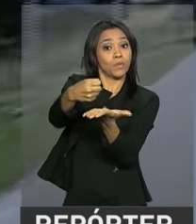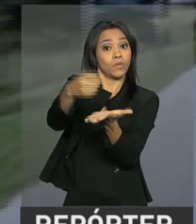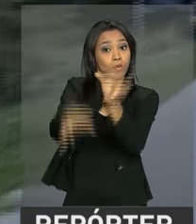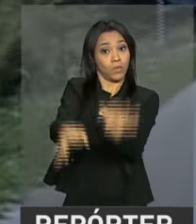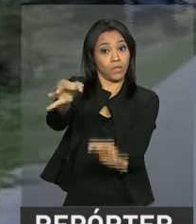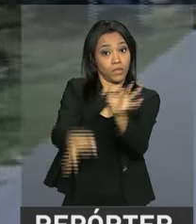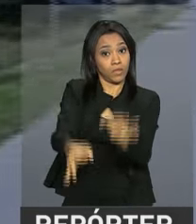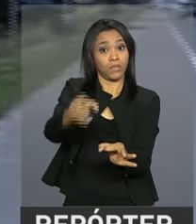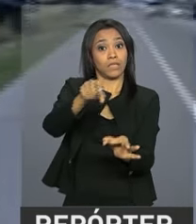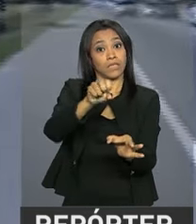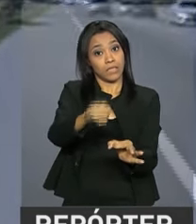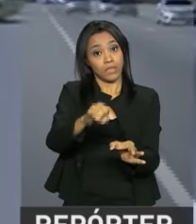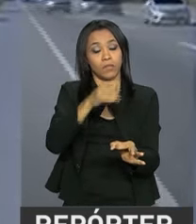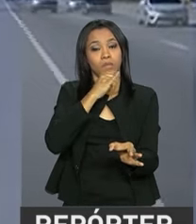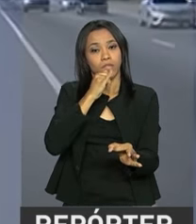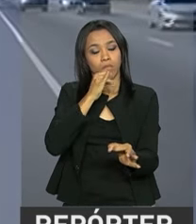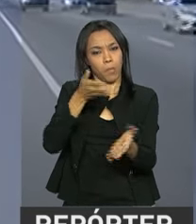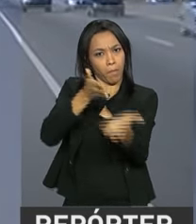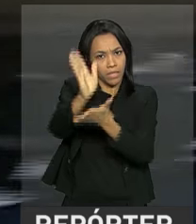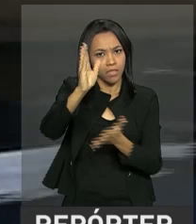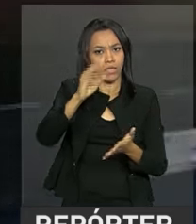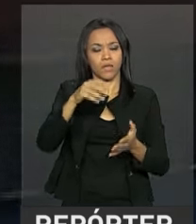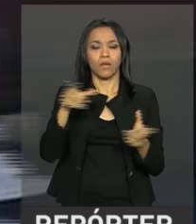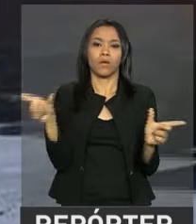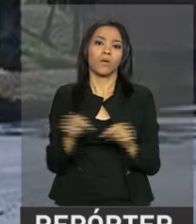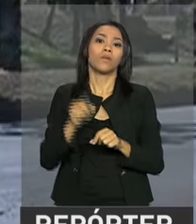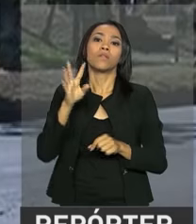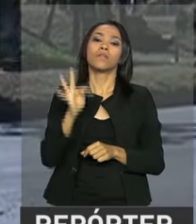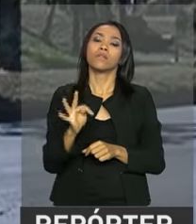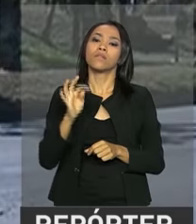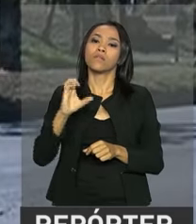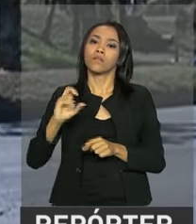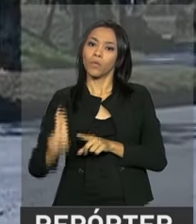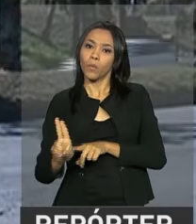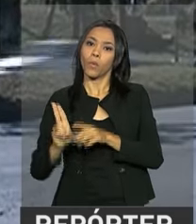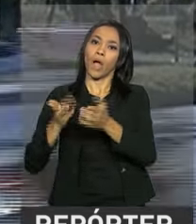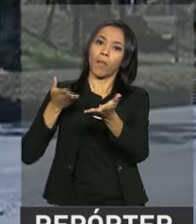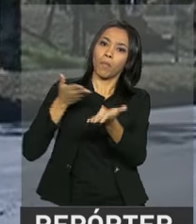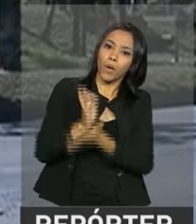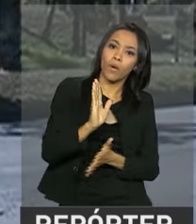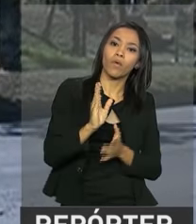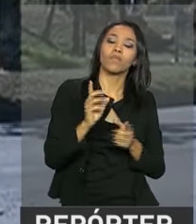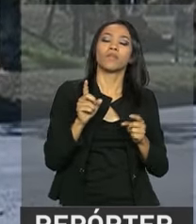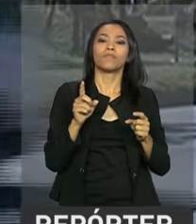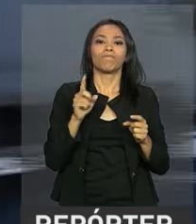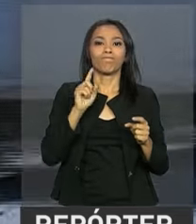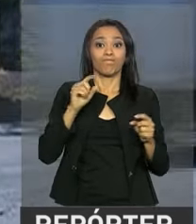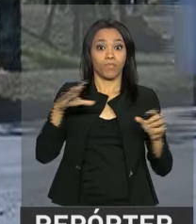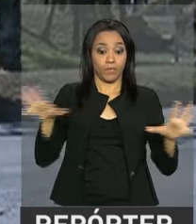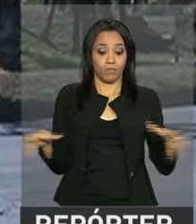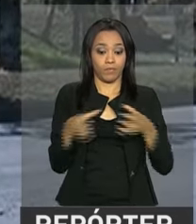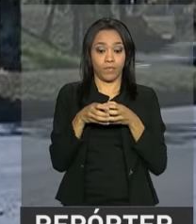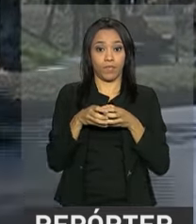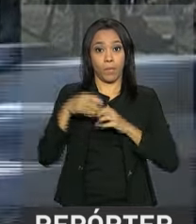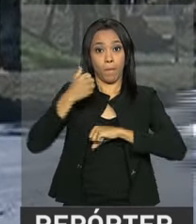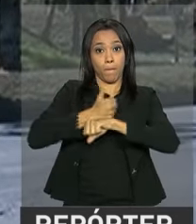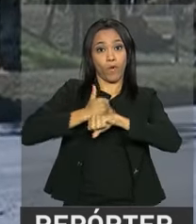pode passar, caso o governo e o Tribunal de Contas aprovem, por uma arbitragem formada por